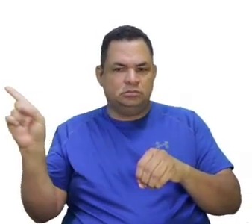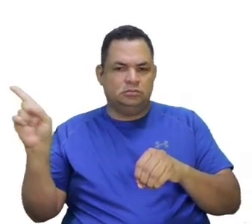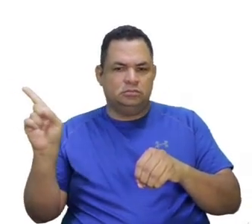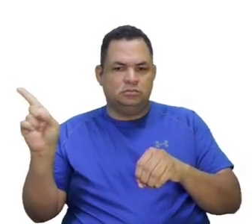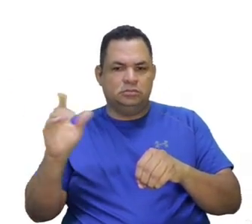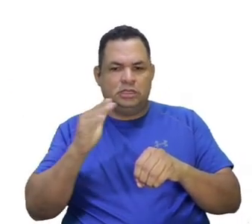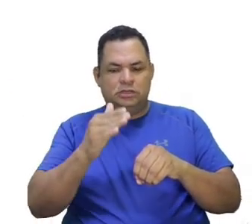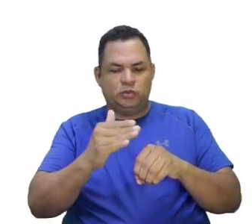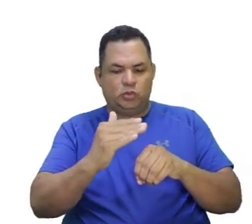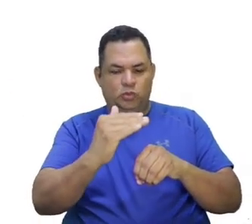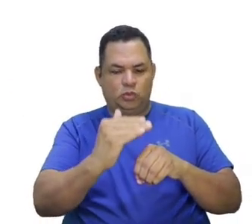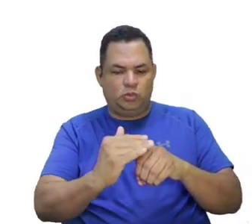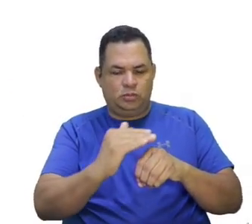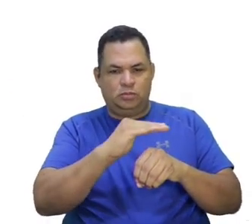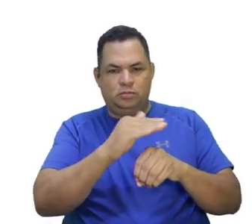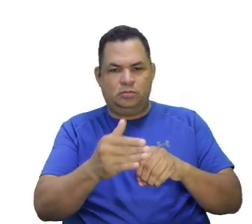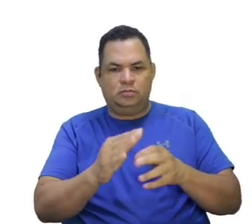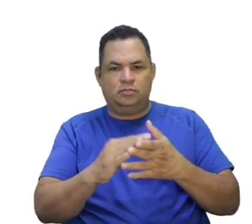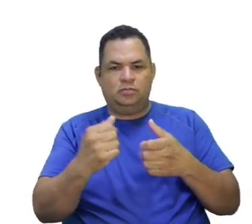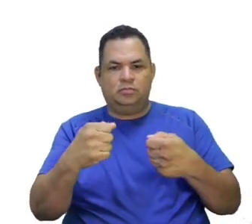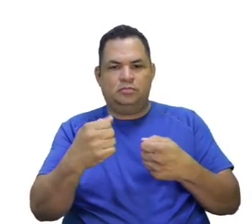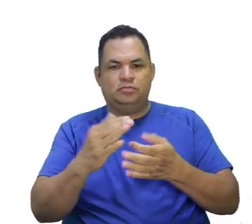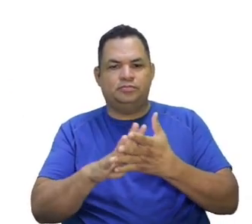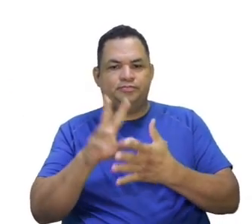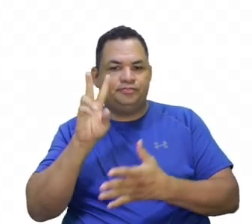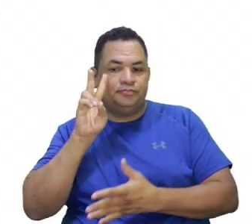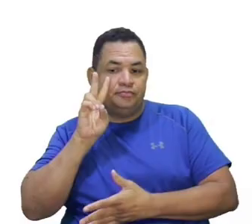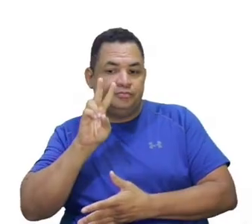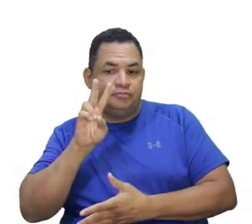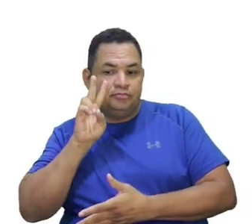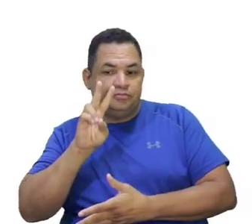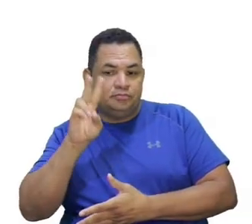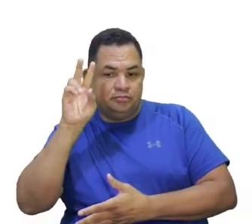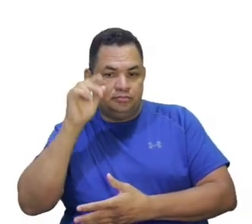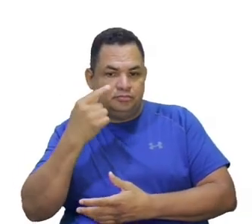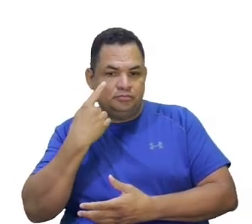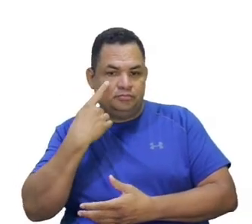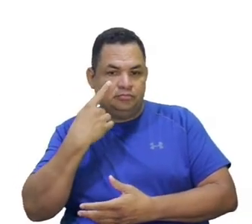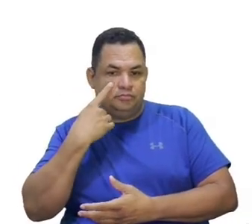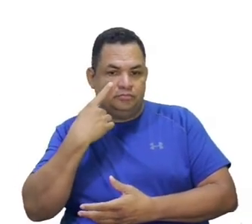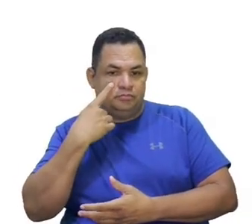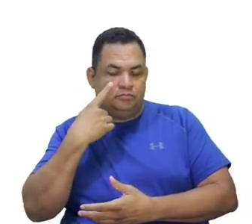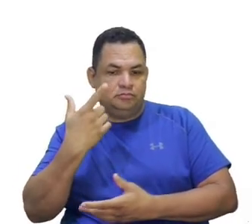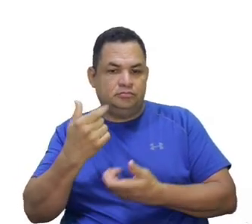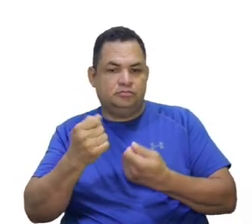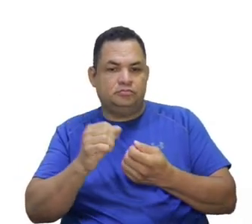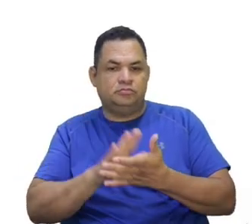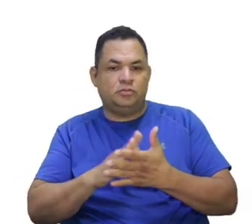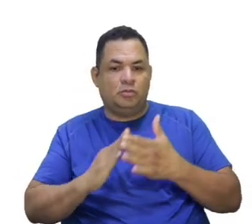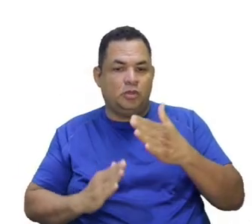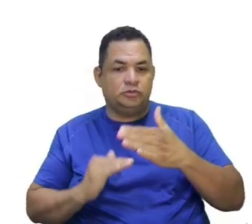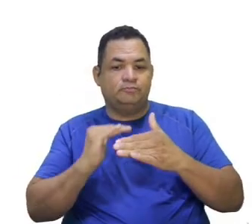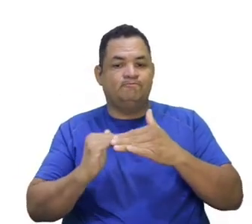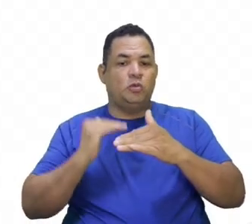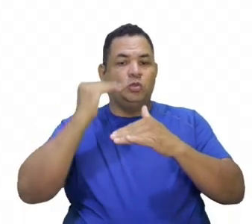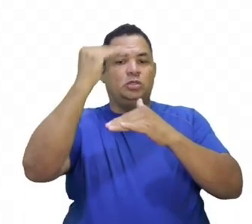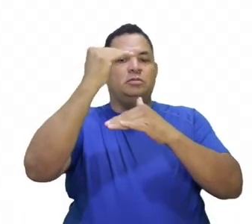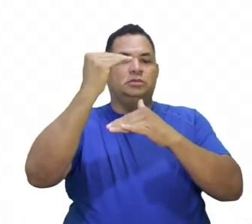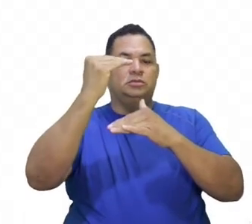dos subníveis. Preciso estar sempre lembrando desses valores, eu não posso